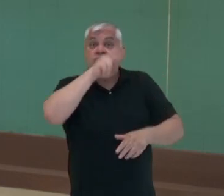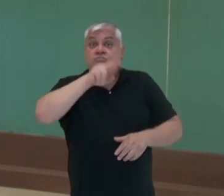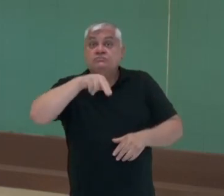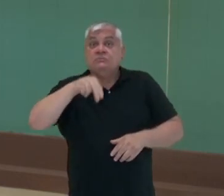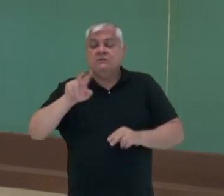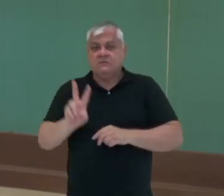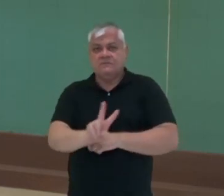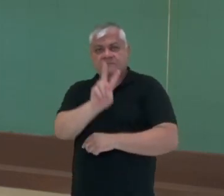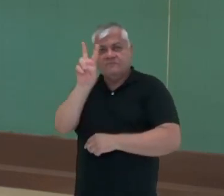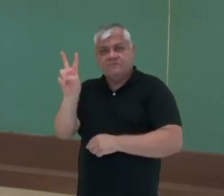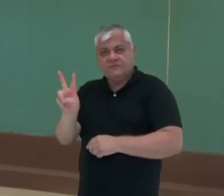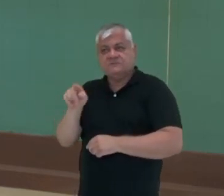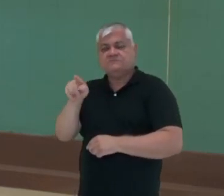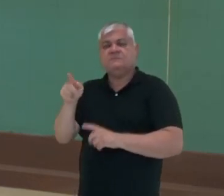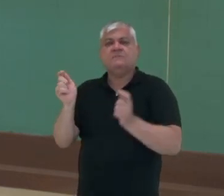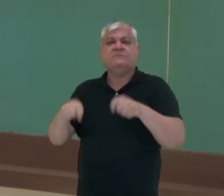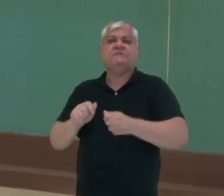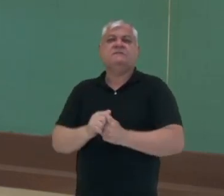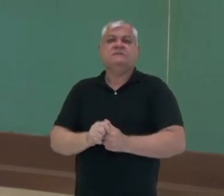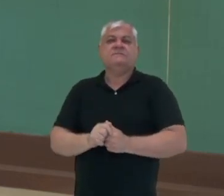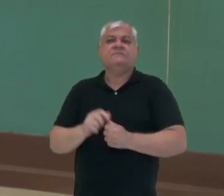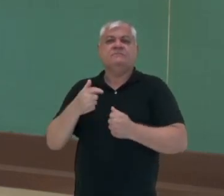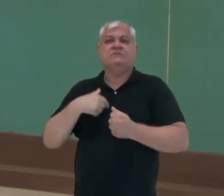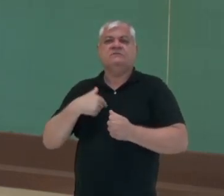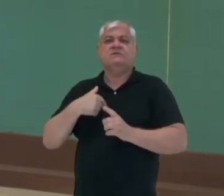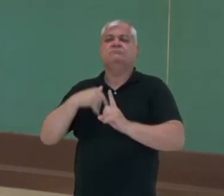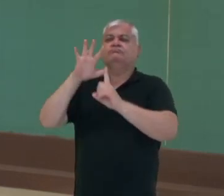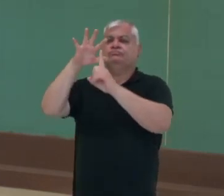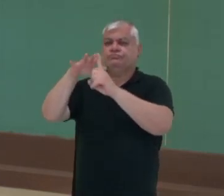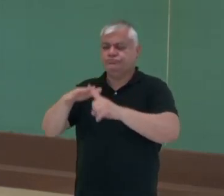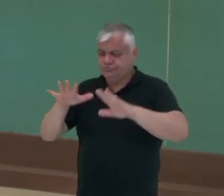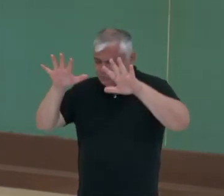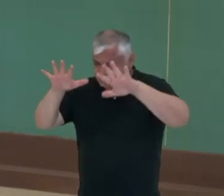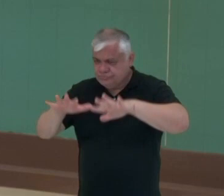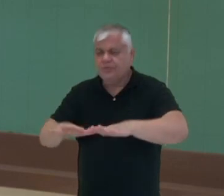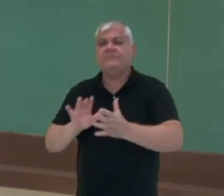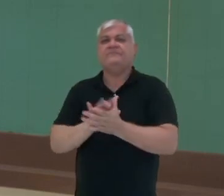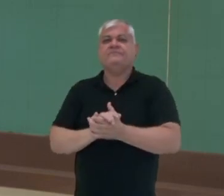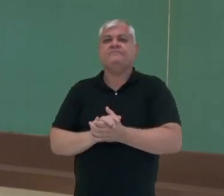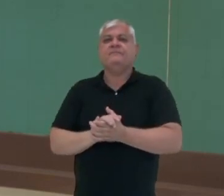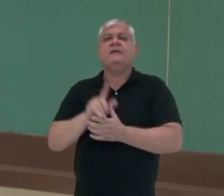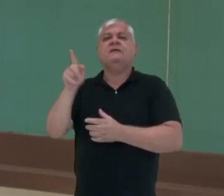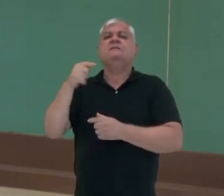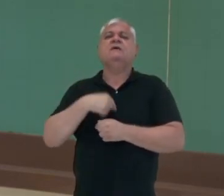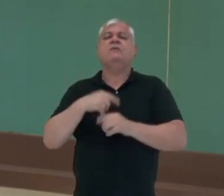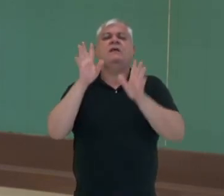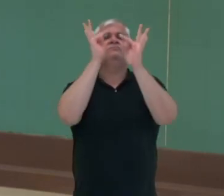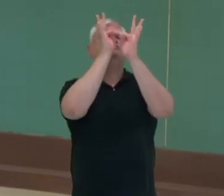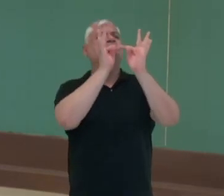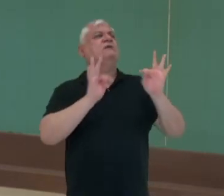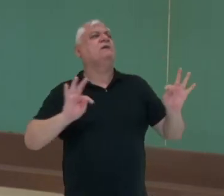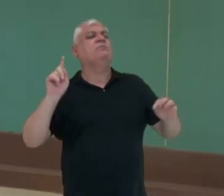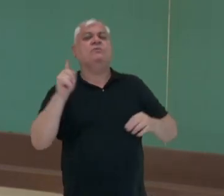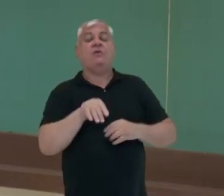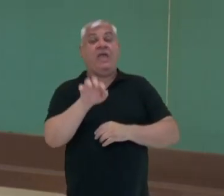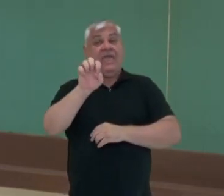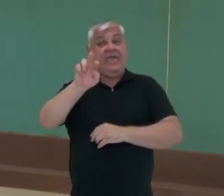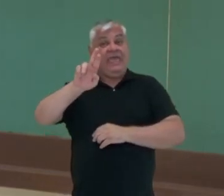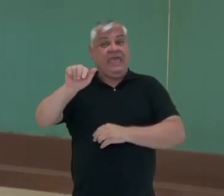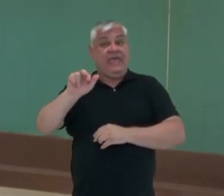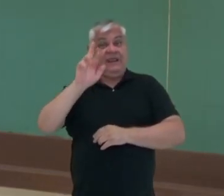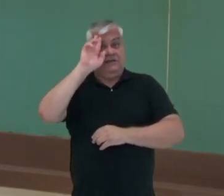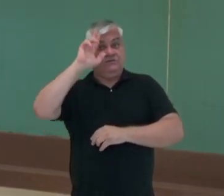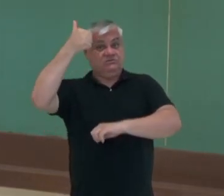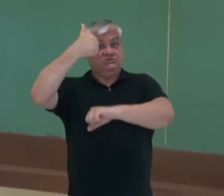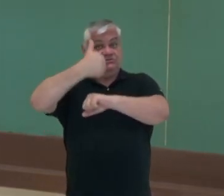poder, vamos colocar, servir os deuses com grande pureza. E ela estava lá, dentro do templo de Hera, e Poseidon, como os deuses eram